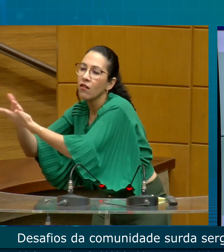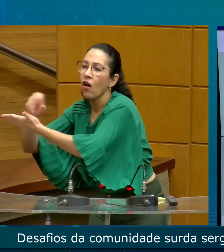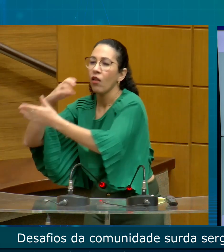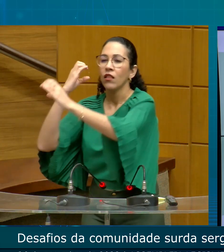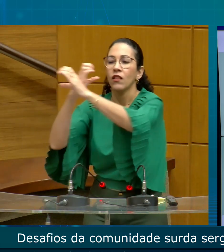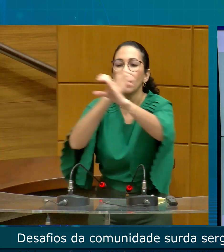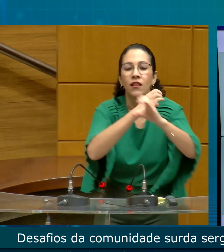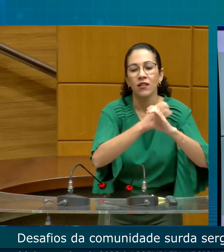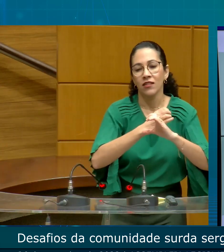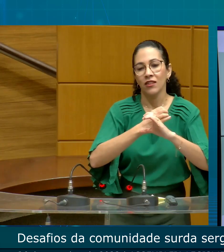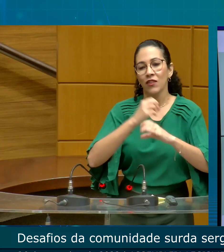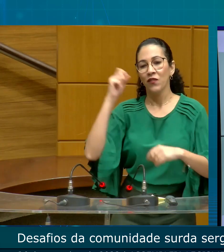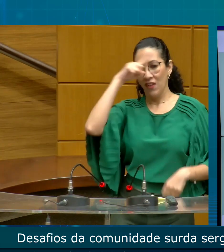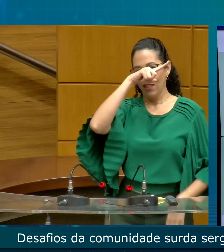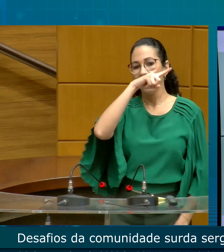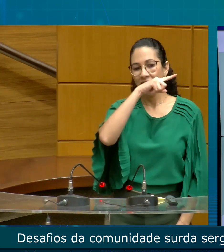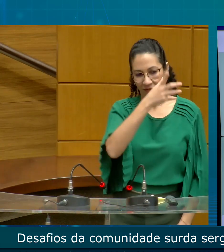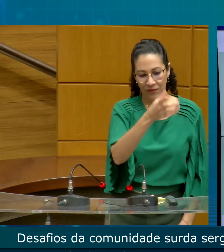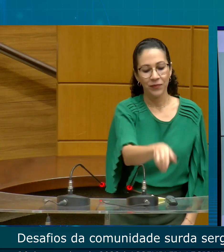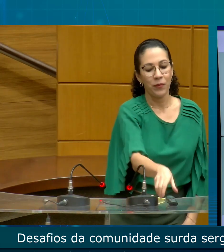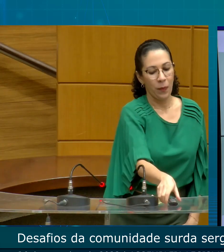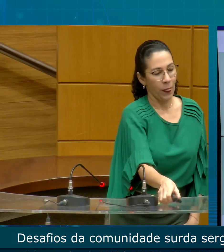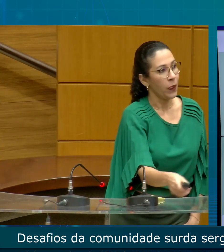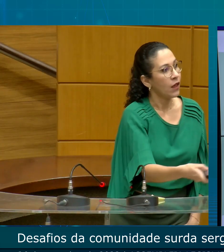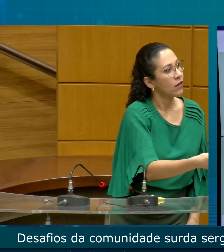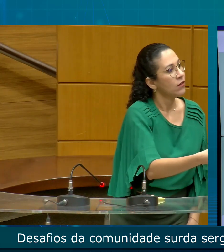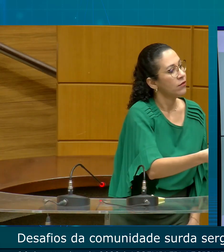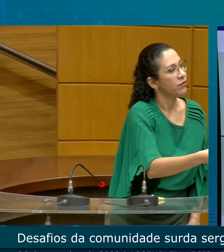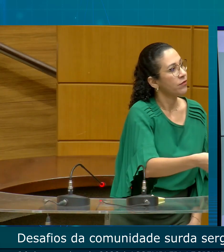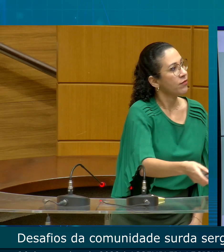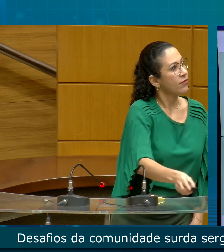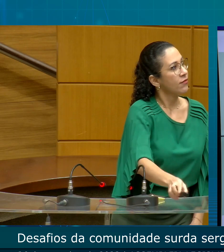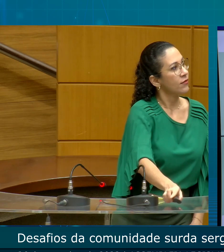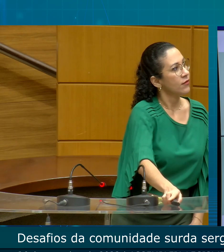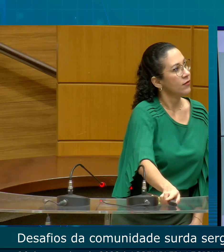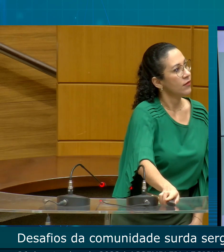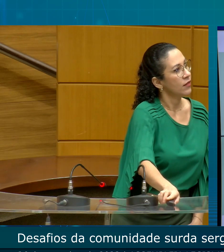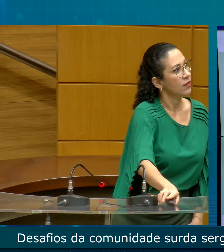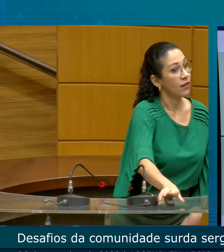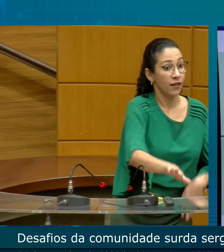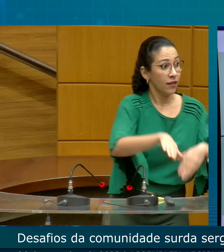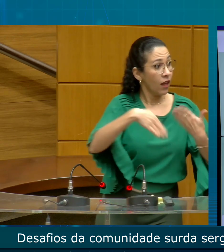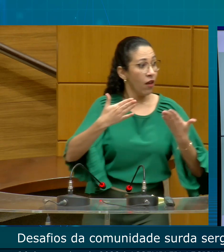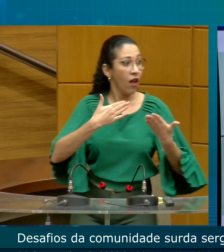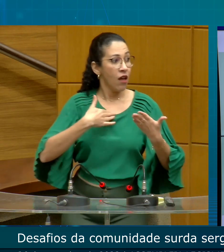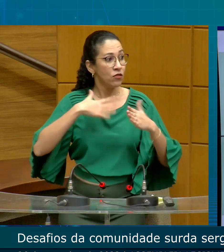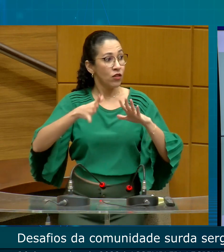percebo que, às vezes, existem barreiras, né, mesmo havendo um intérprete, ainda existem algumas dificuldades.